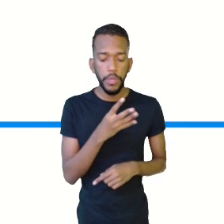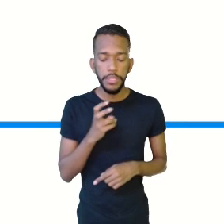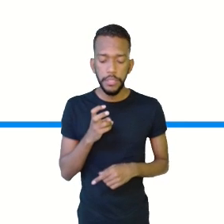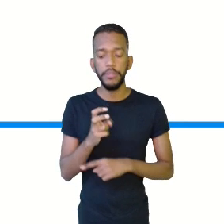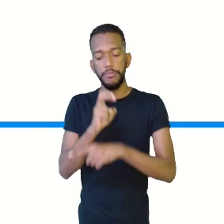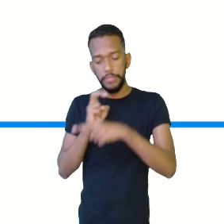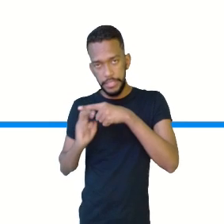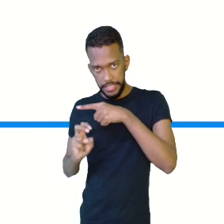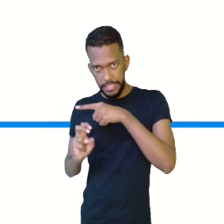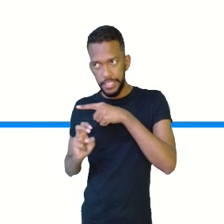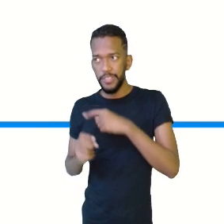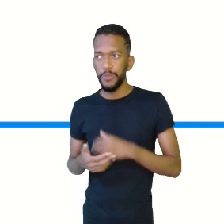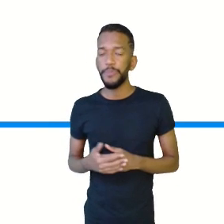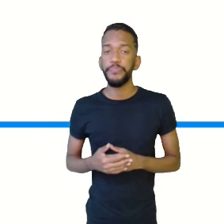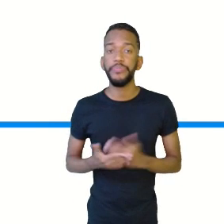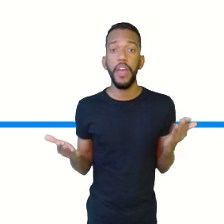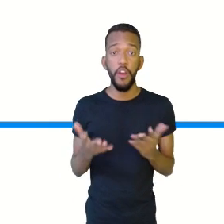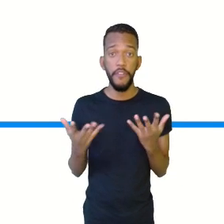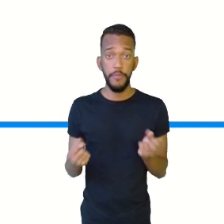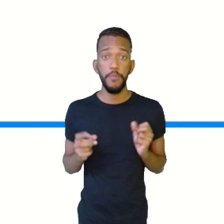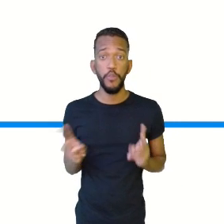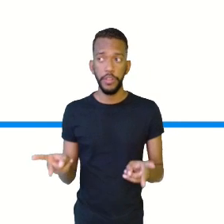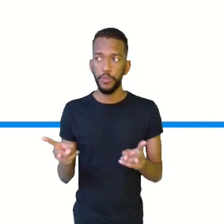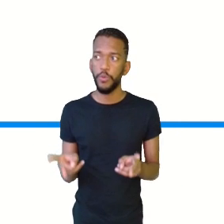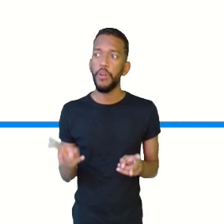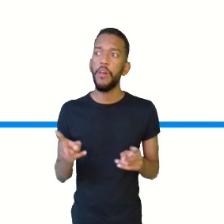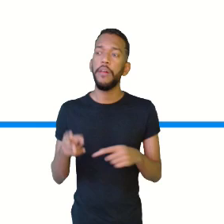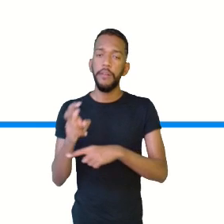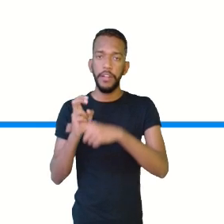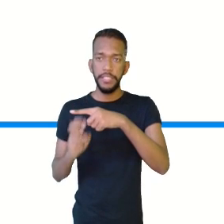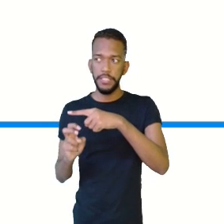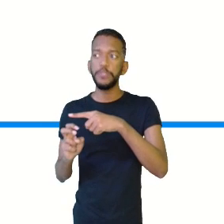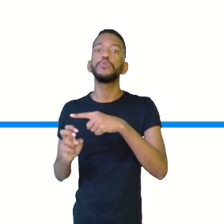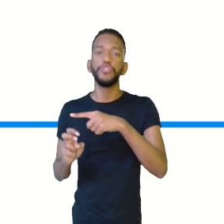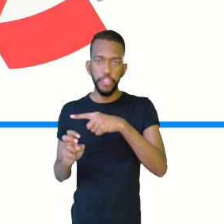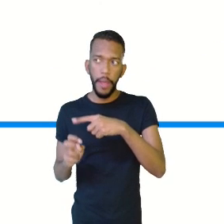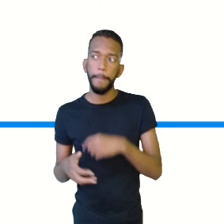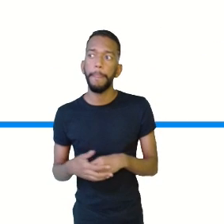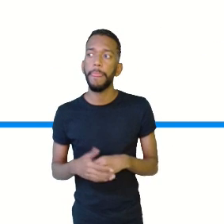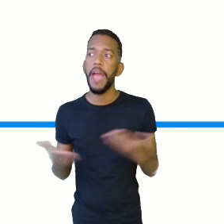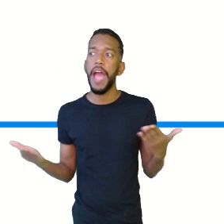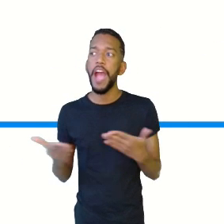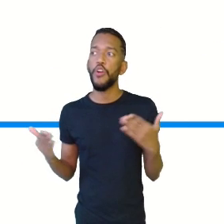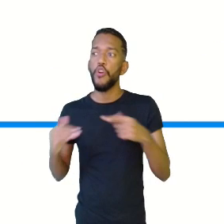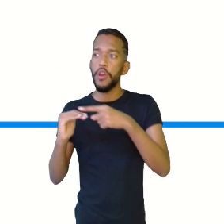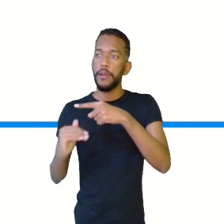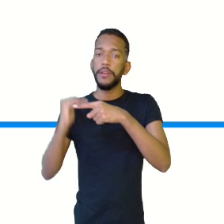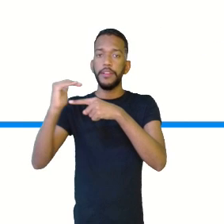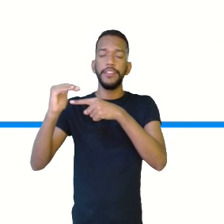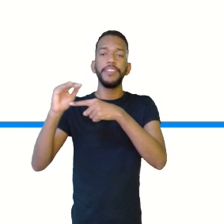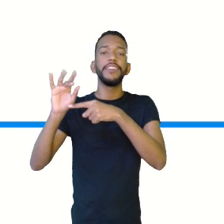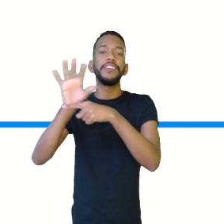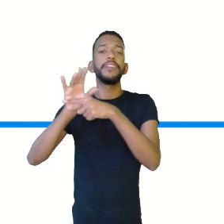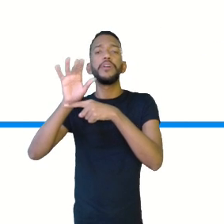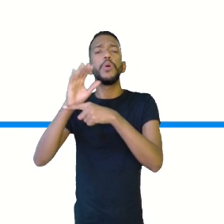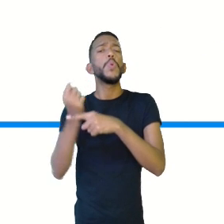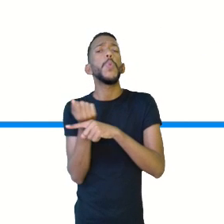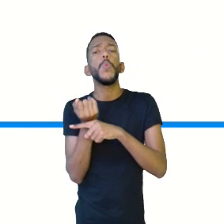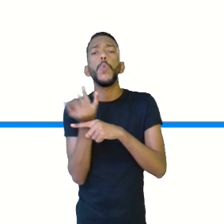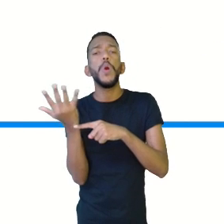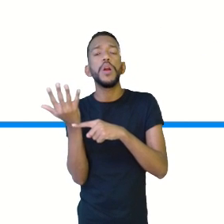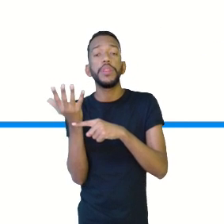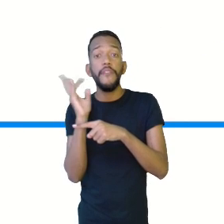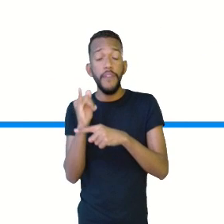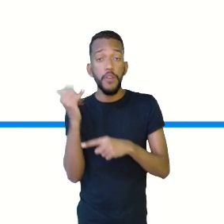dividiu. E vamos continuar. Nós já botamos o denominador e agora, quantas partes ela